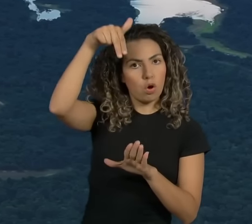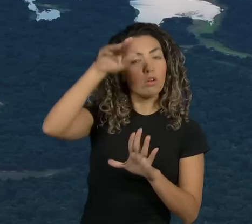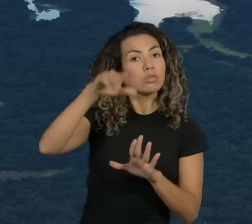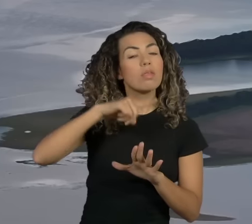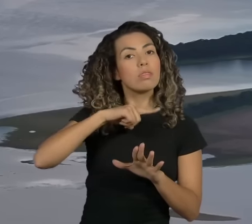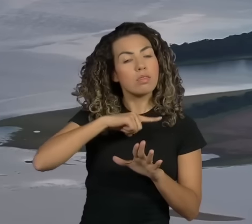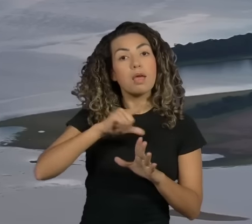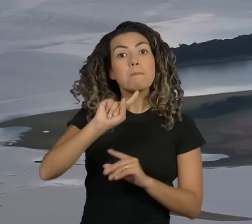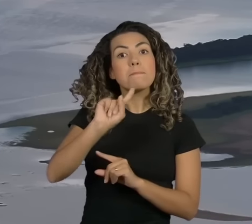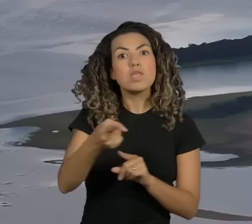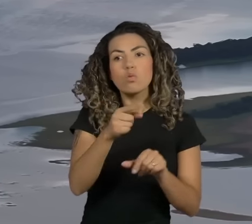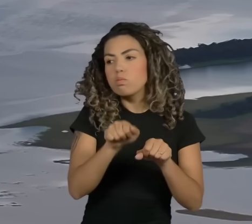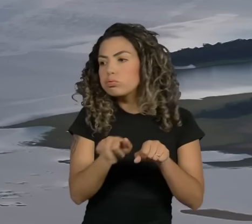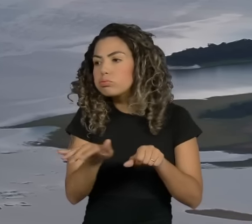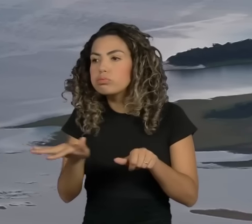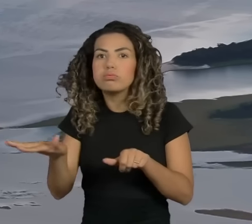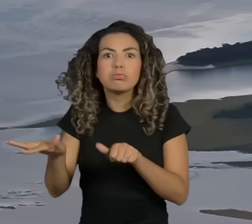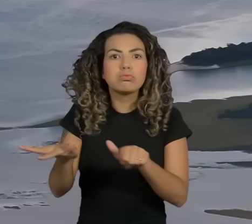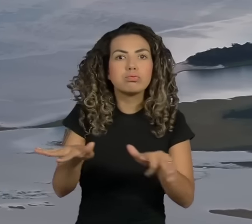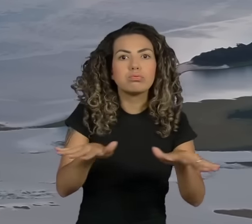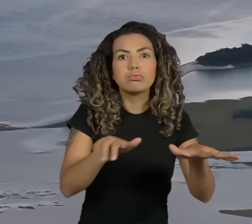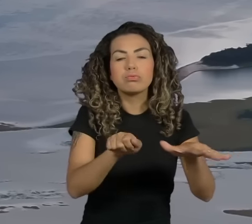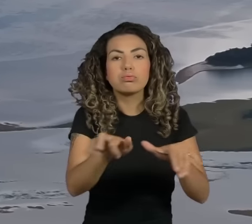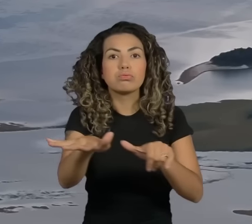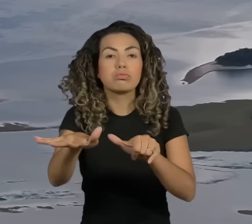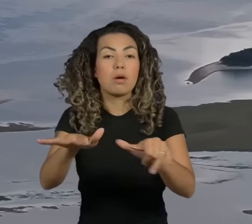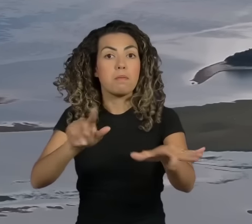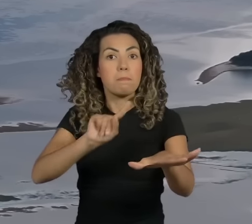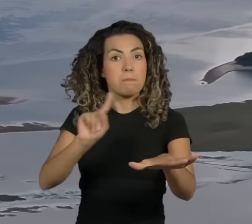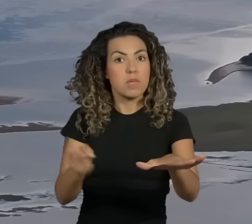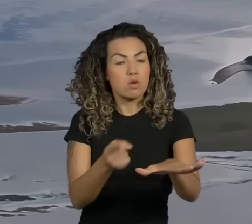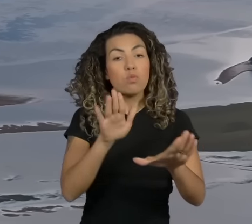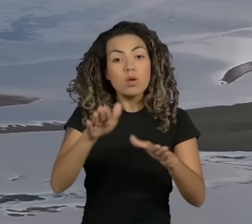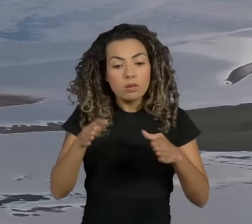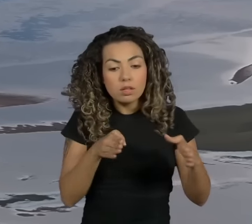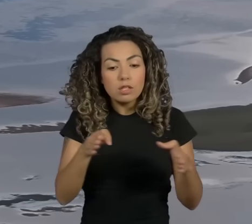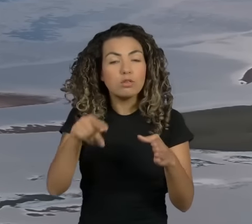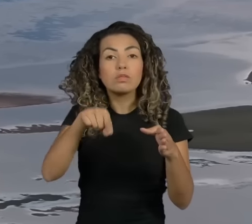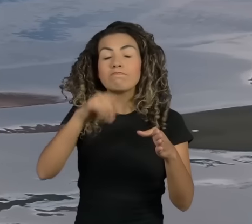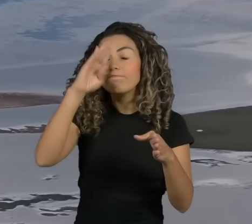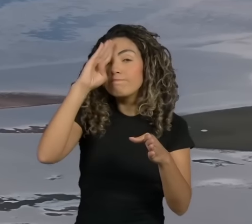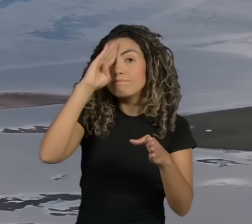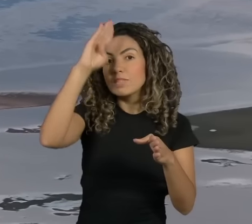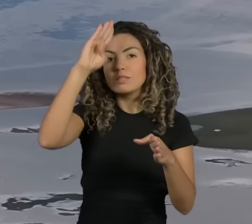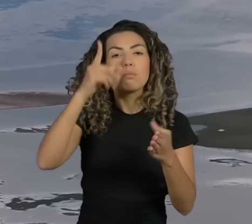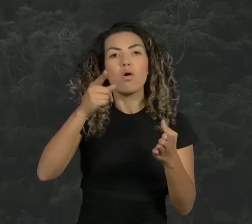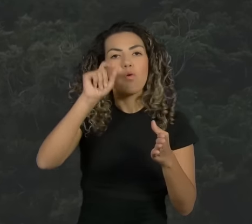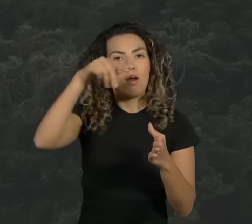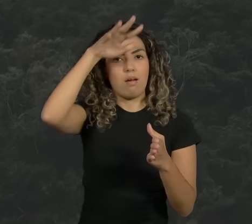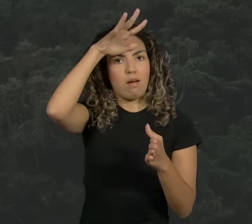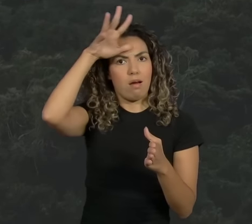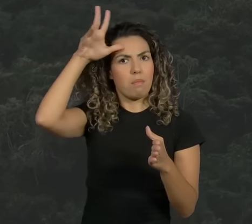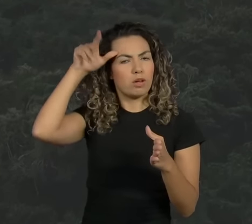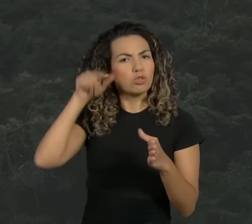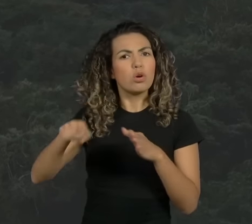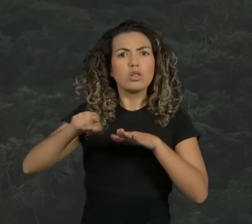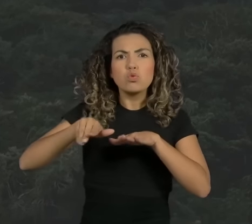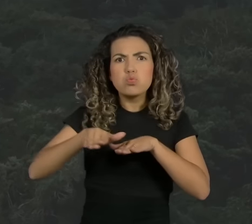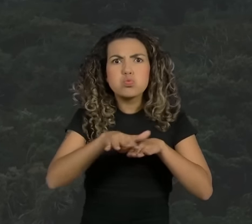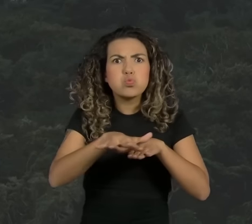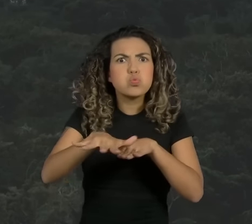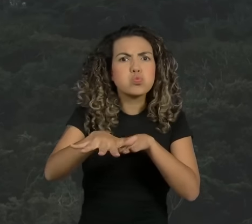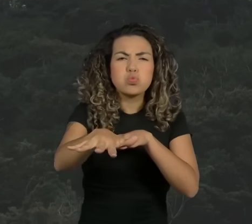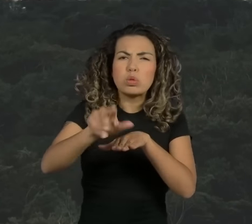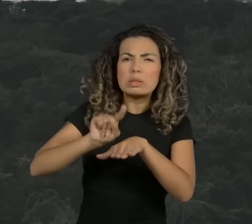de 1.000 afluentes, sendo o rio principal o Amazonas, o mais longo do mundo. Ele nasce na Cordilheira